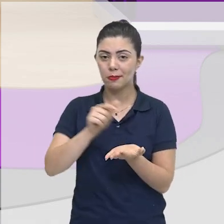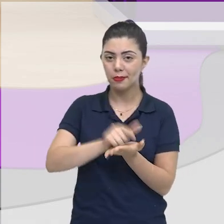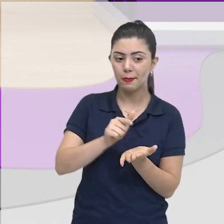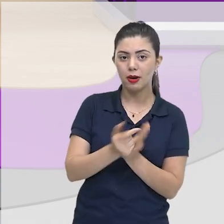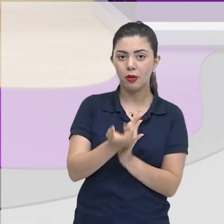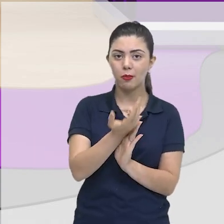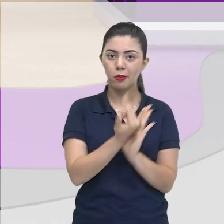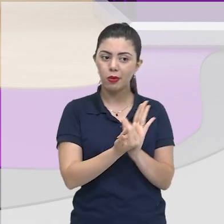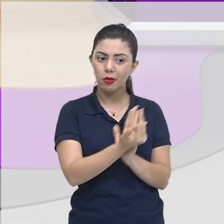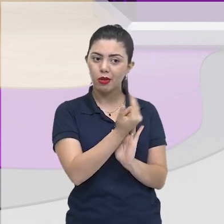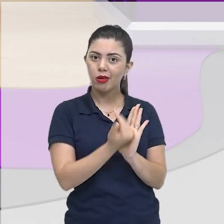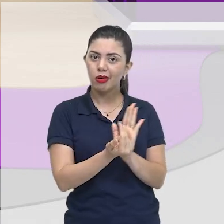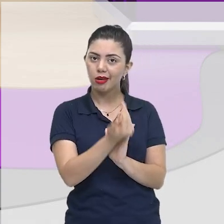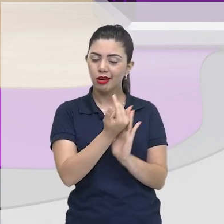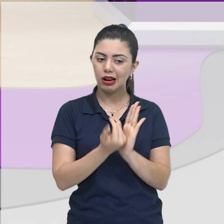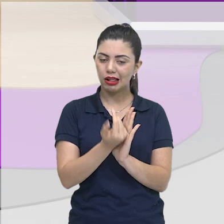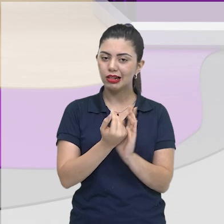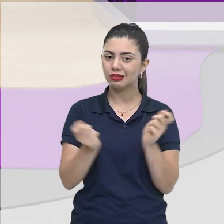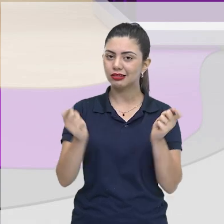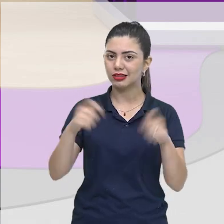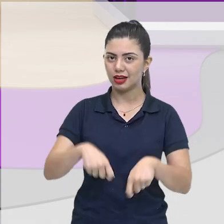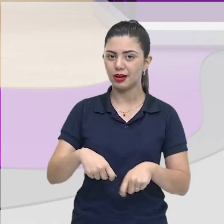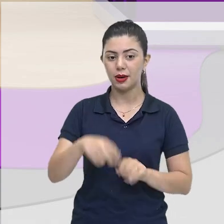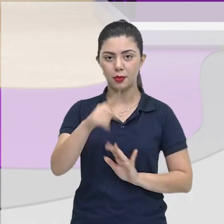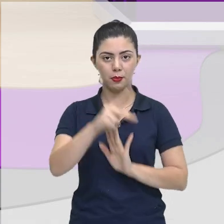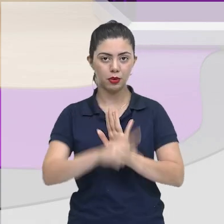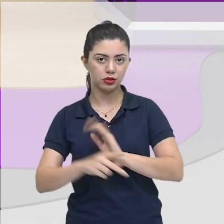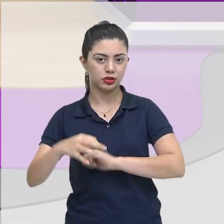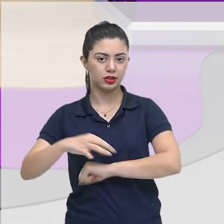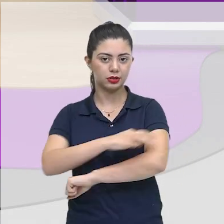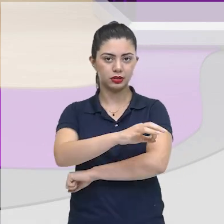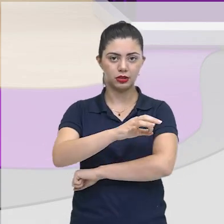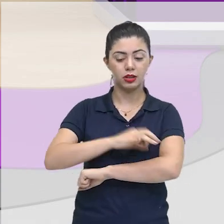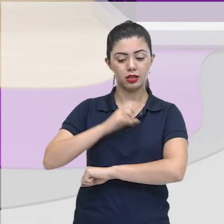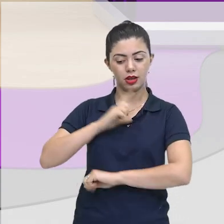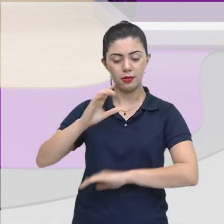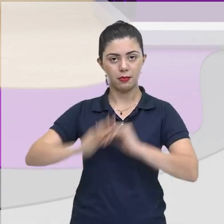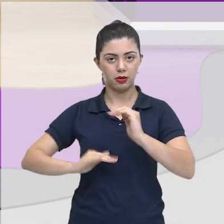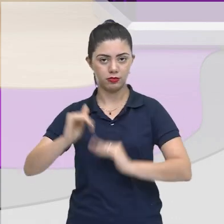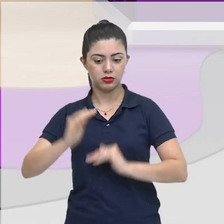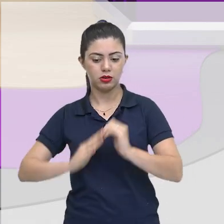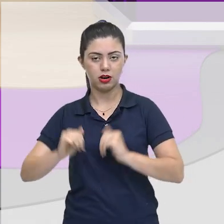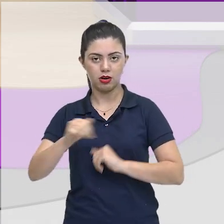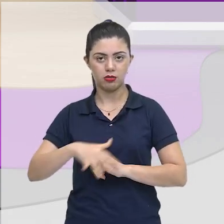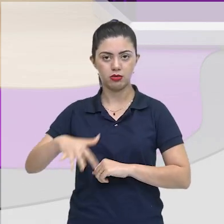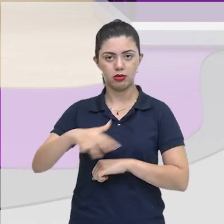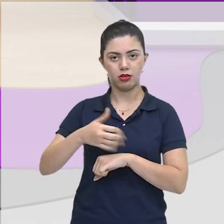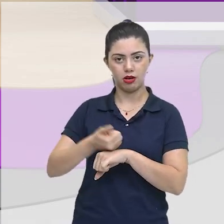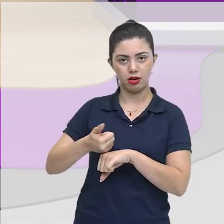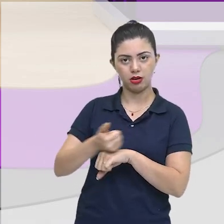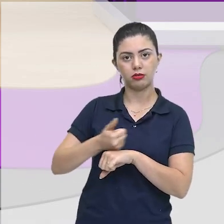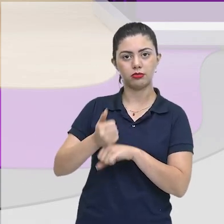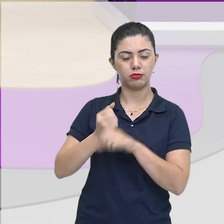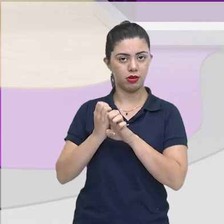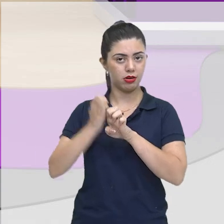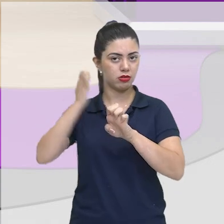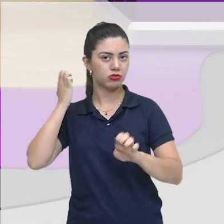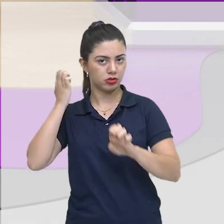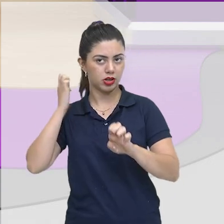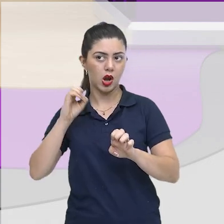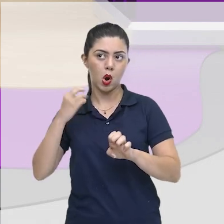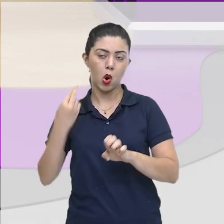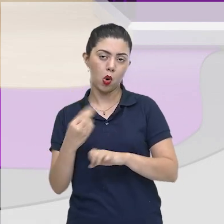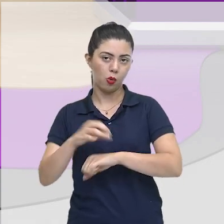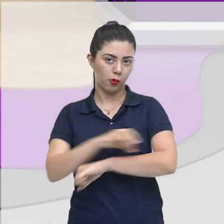esboços, de plantas que são feitas geralmente por profissionais da área de engenharia ou de